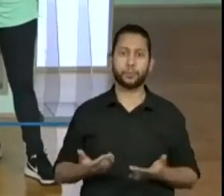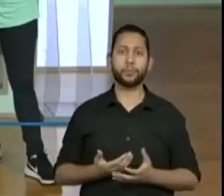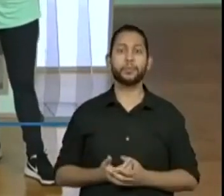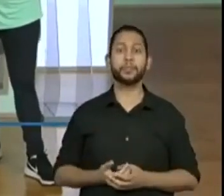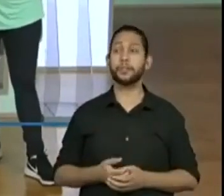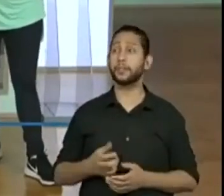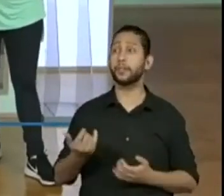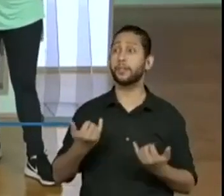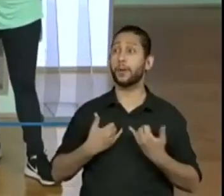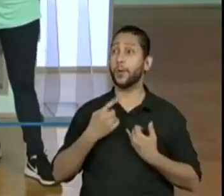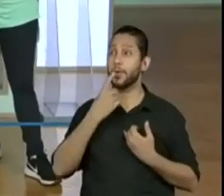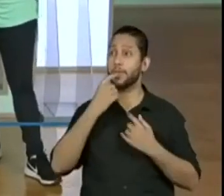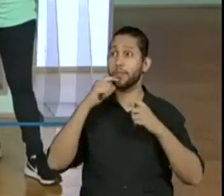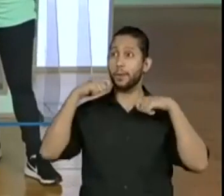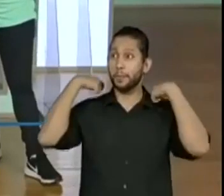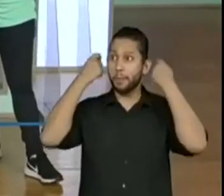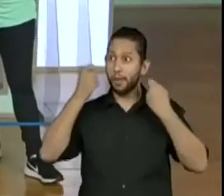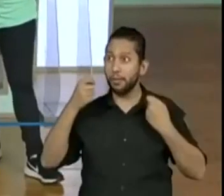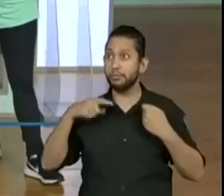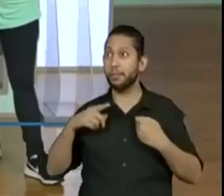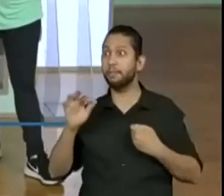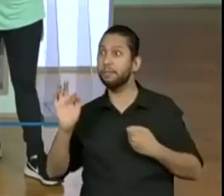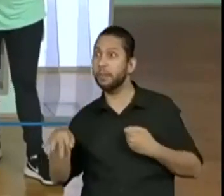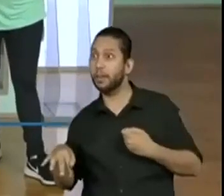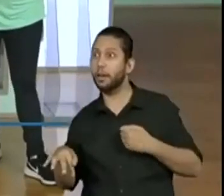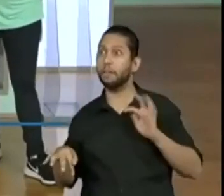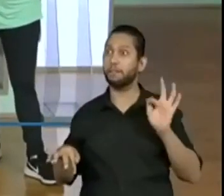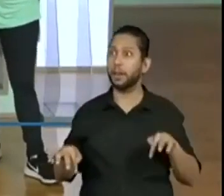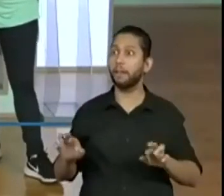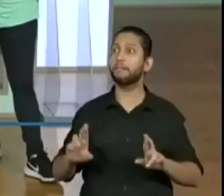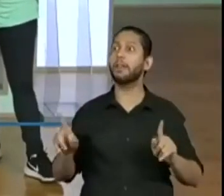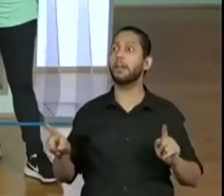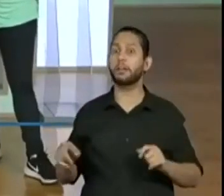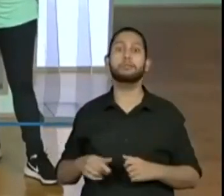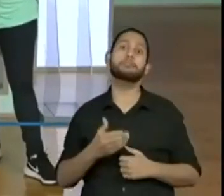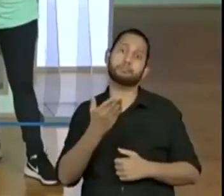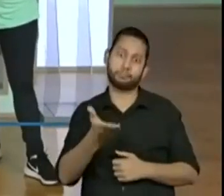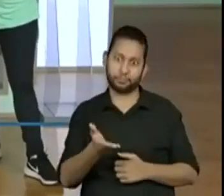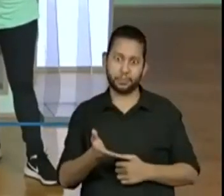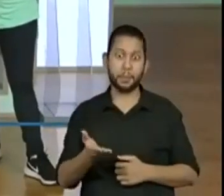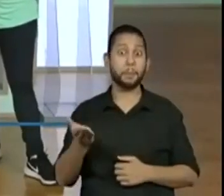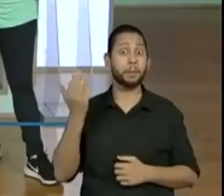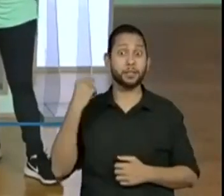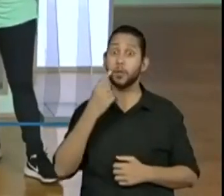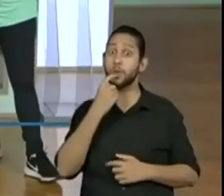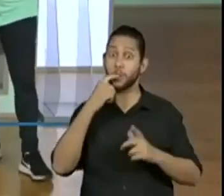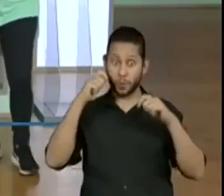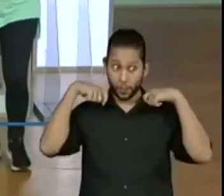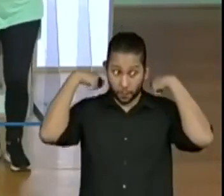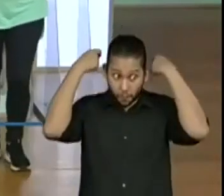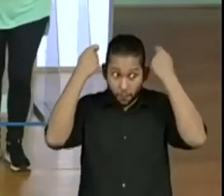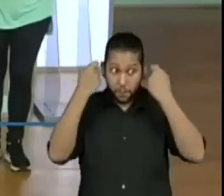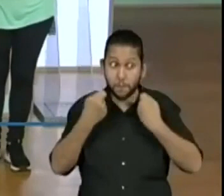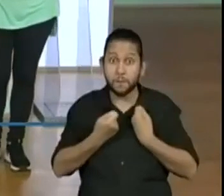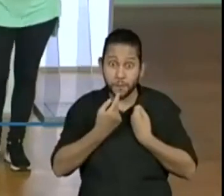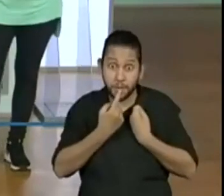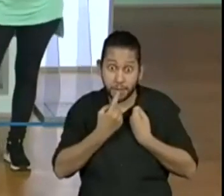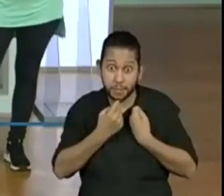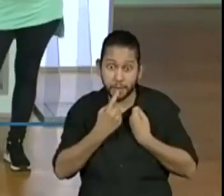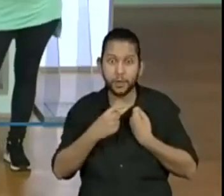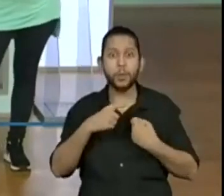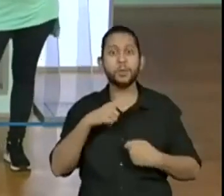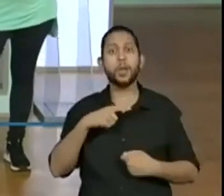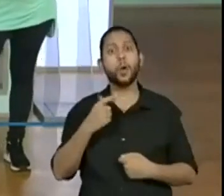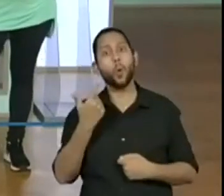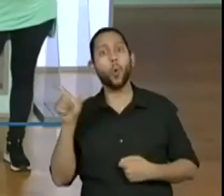Estão falando da Chapeuzinho Vermelho. Isso, a princípio existia só a Chapeuzinho Vermelho. Hoje existem outras